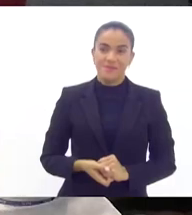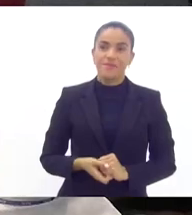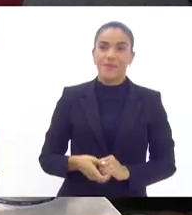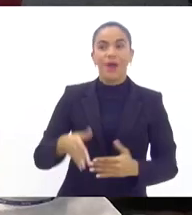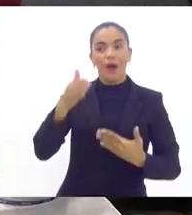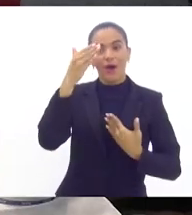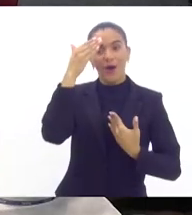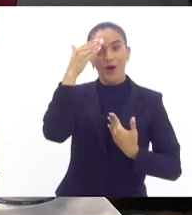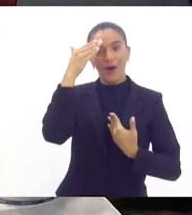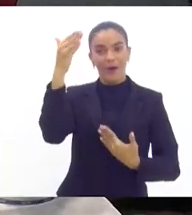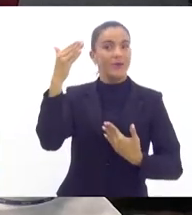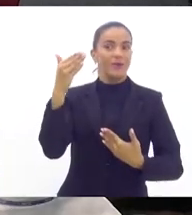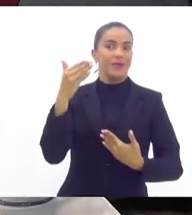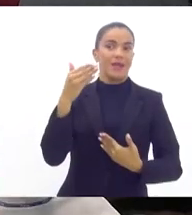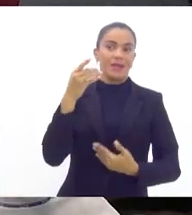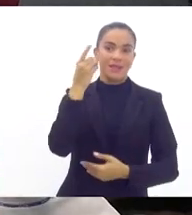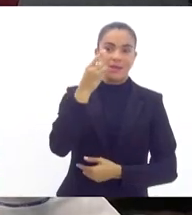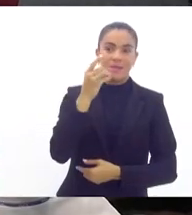deputada